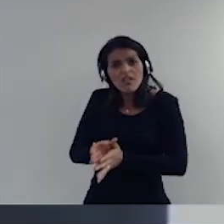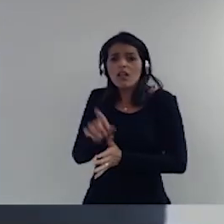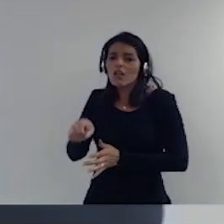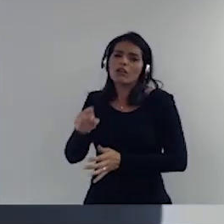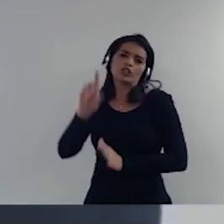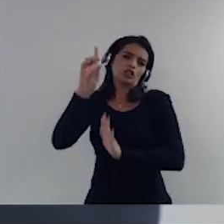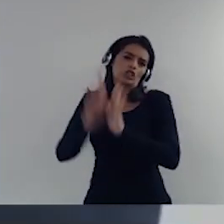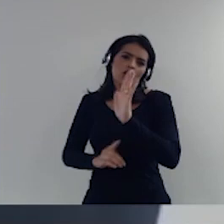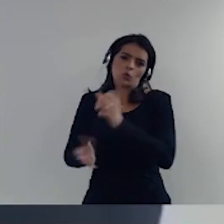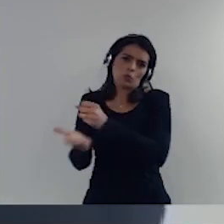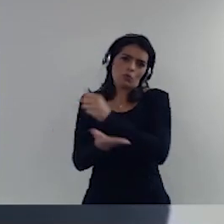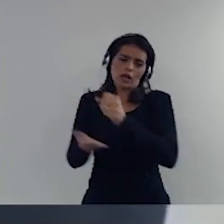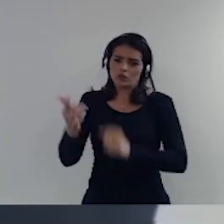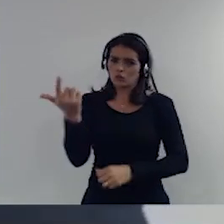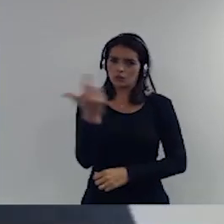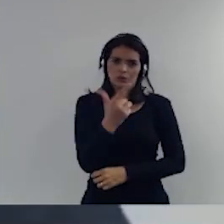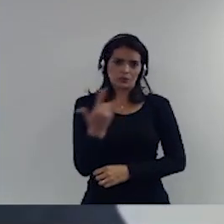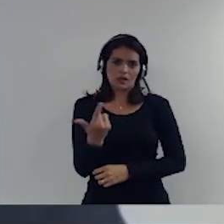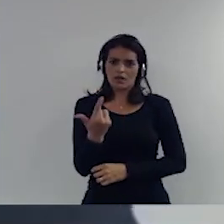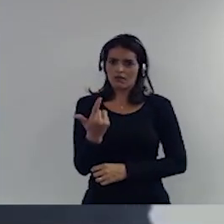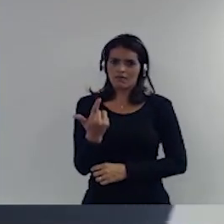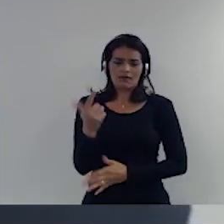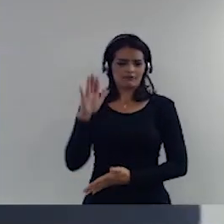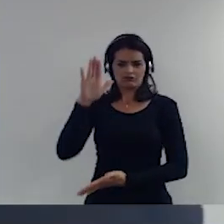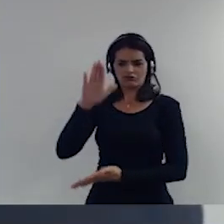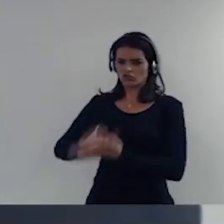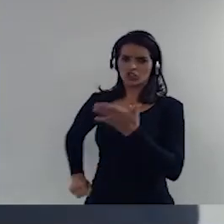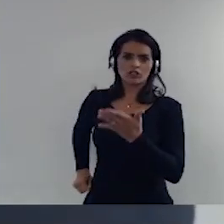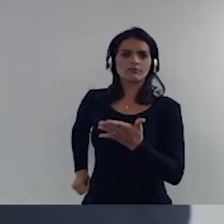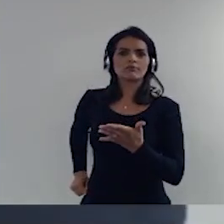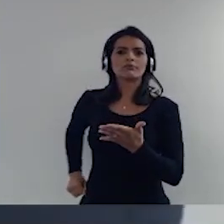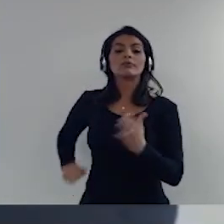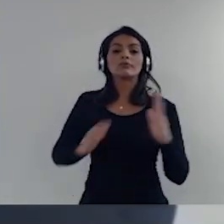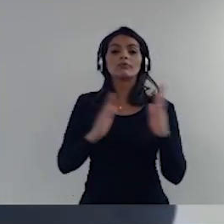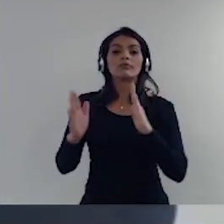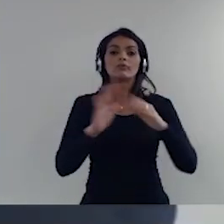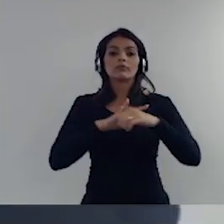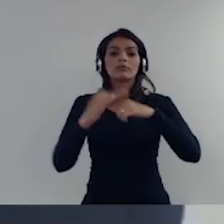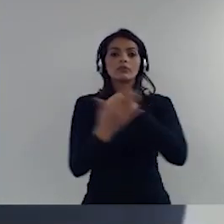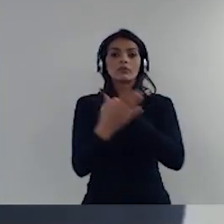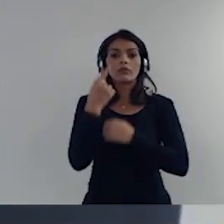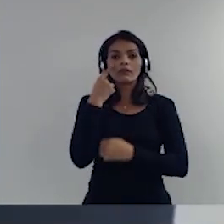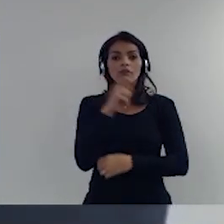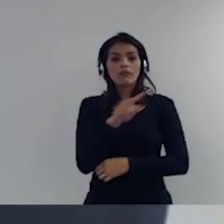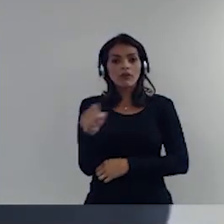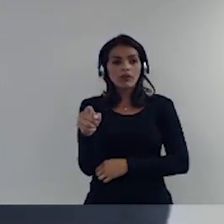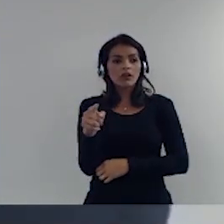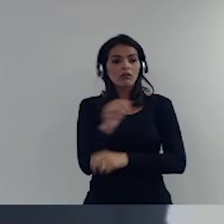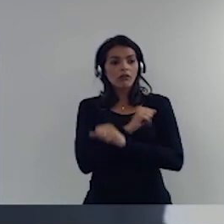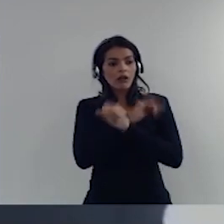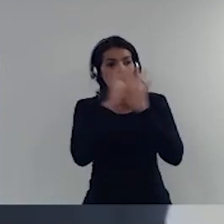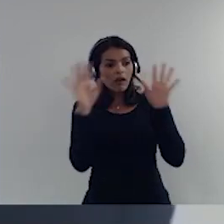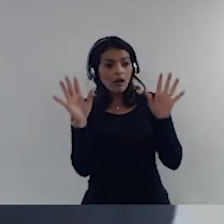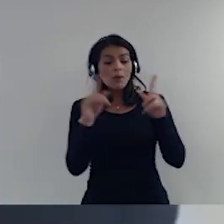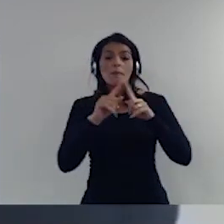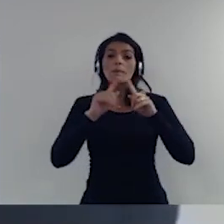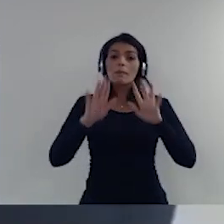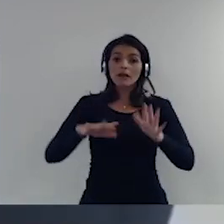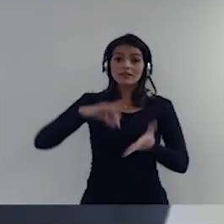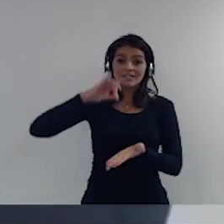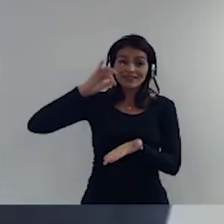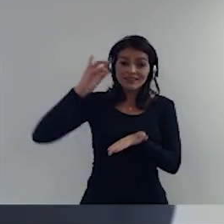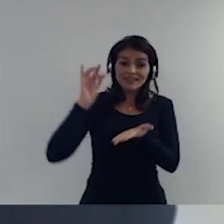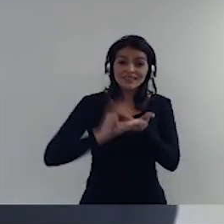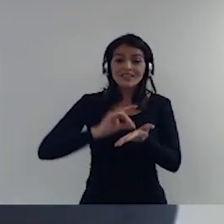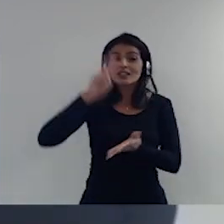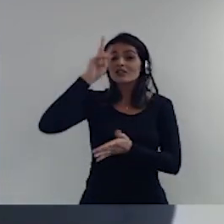direitos fundamentais, esses direitos são negados. Agora, na pandemia, a gente verifica isso de forma muito clara, mas isso é uma realidade.